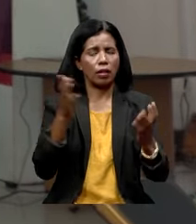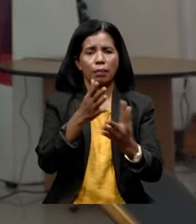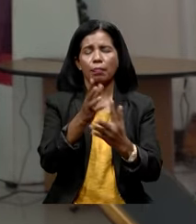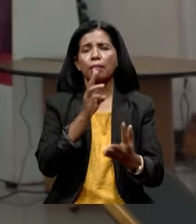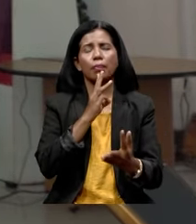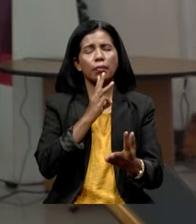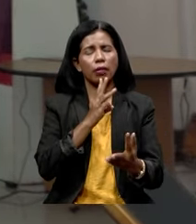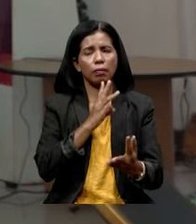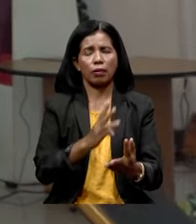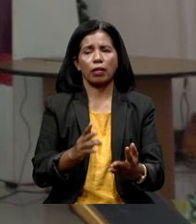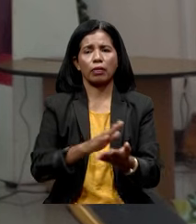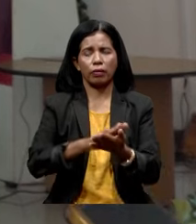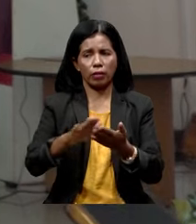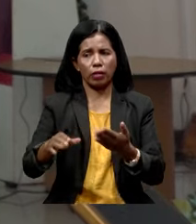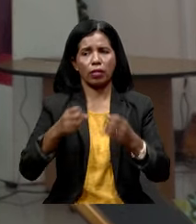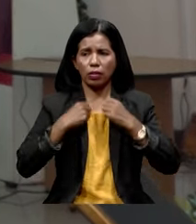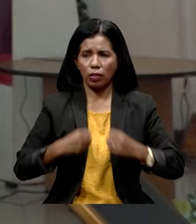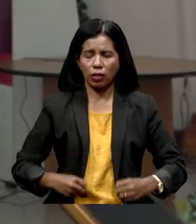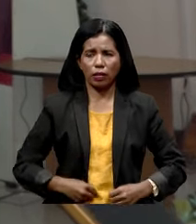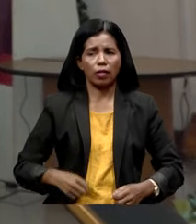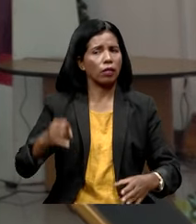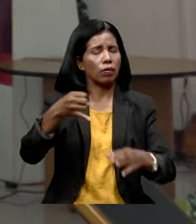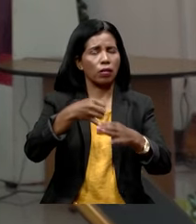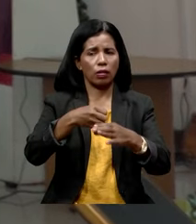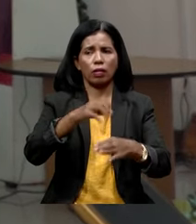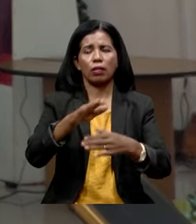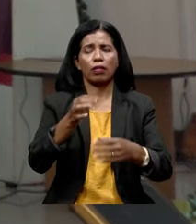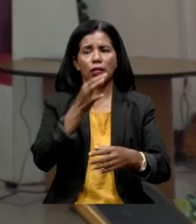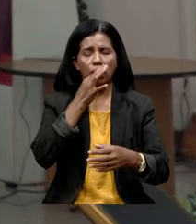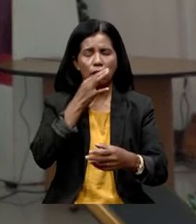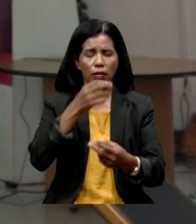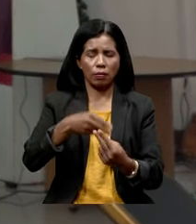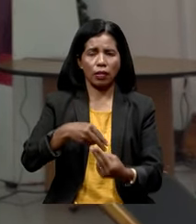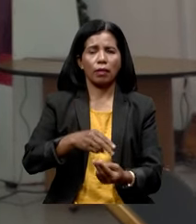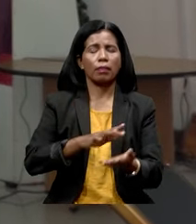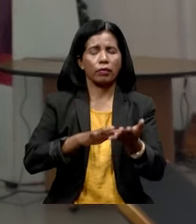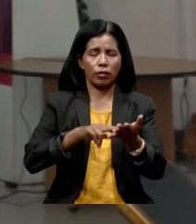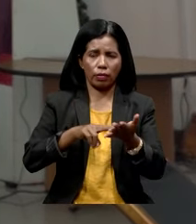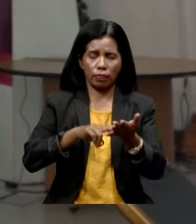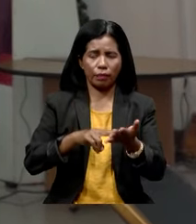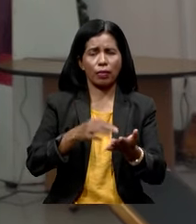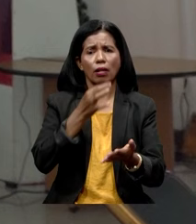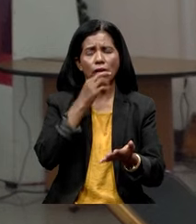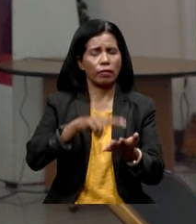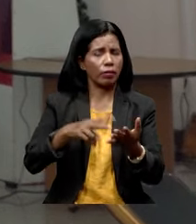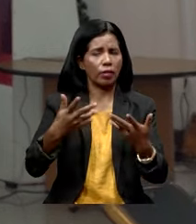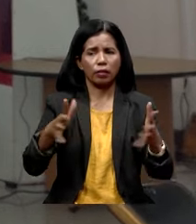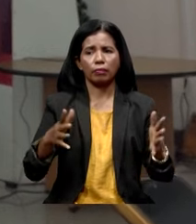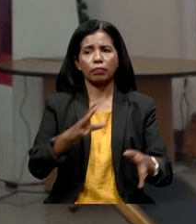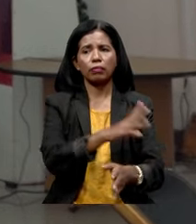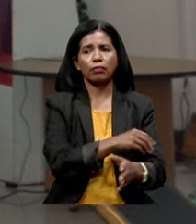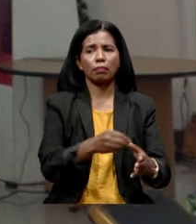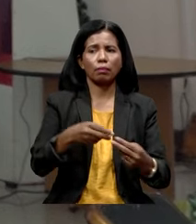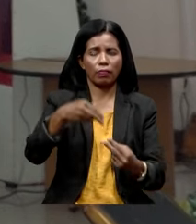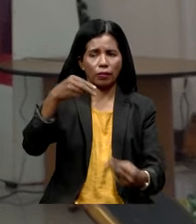lá acesso diak ba saúde, inclui a hang nutritivo. Asa dia tambah ihan nutritivo lah ihan memang mal sejarah mal